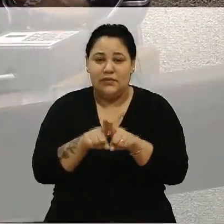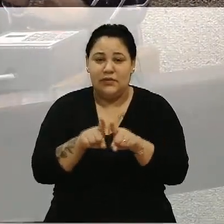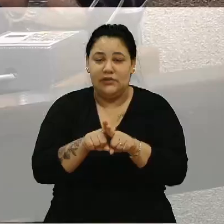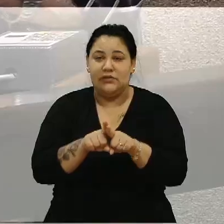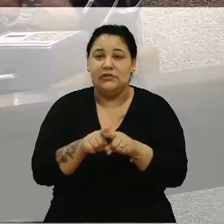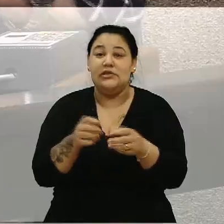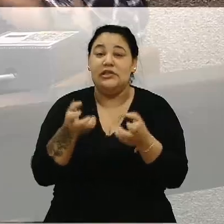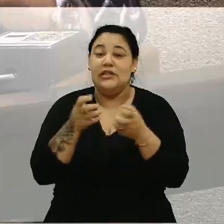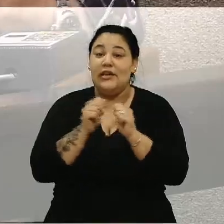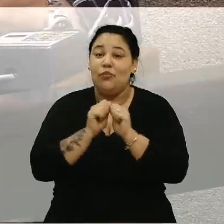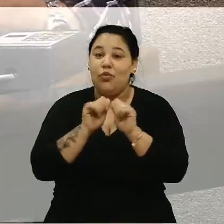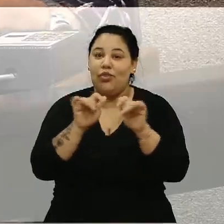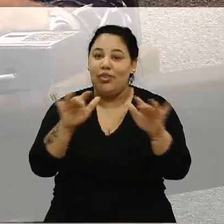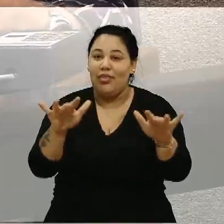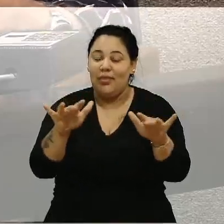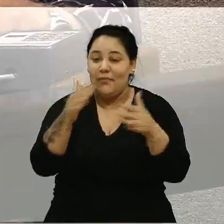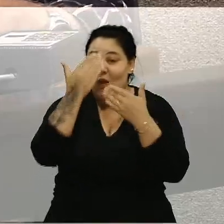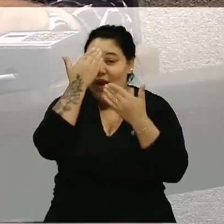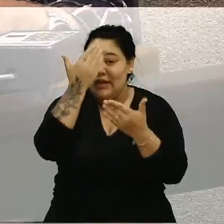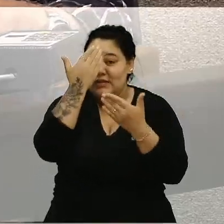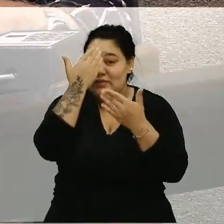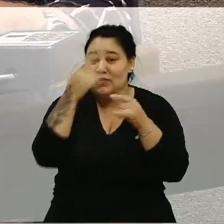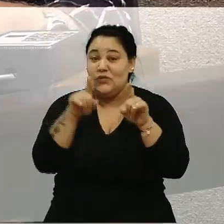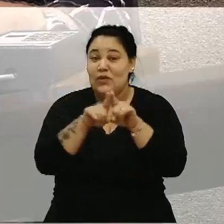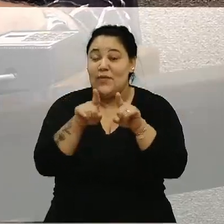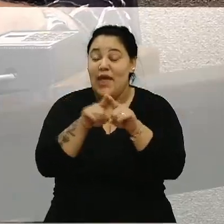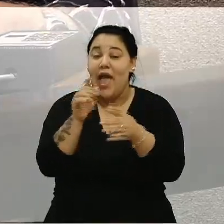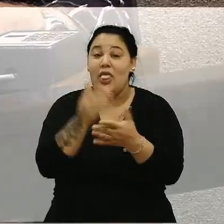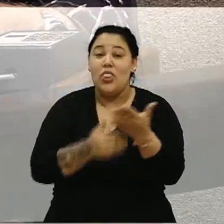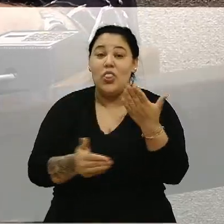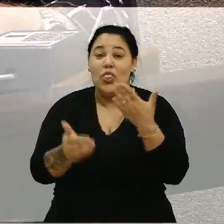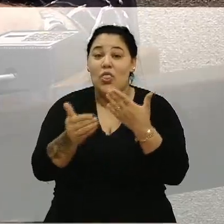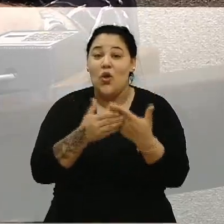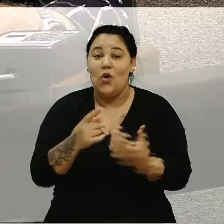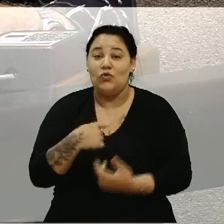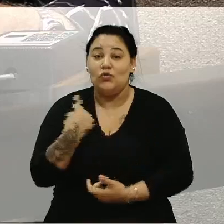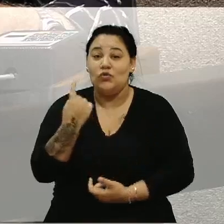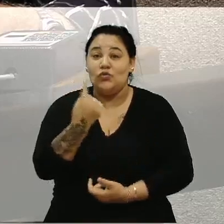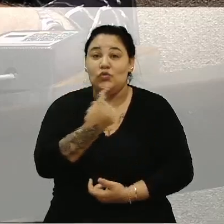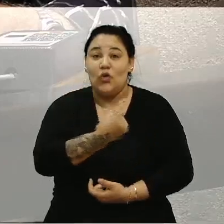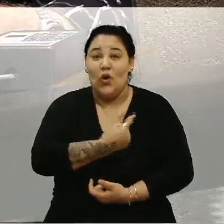também os nossos agradecimentos a todos os nossos